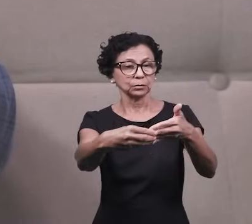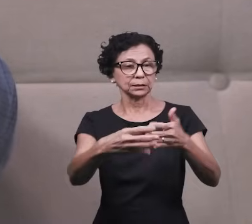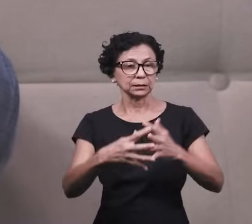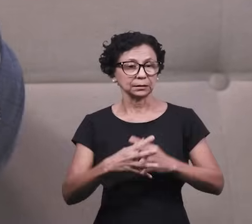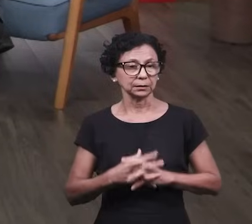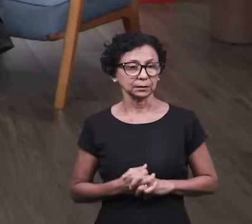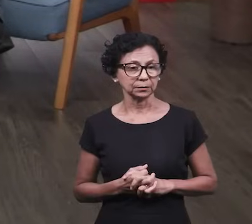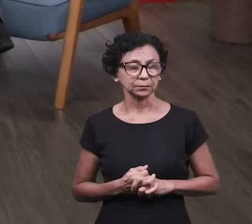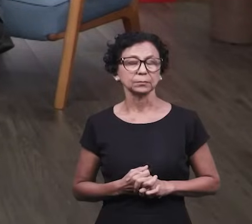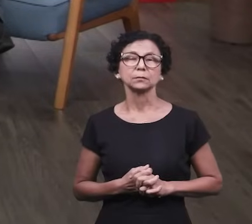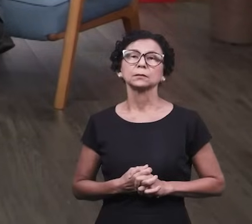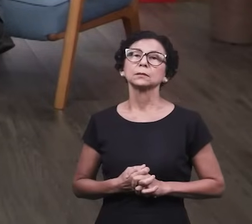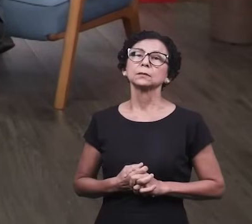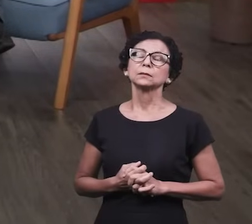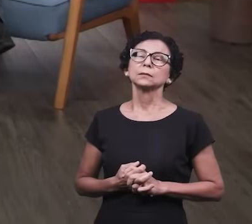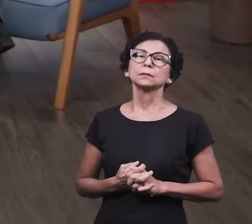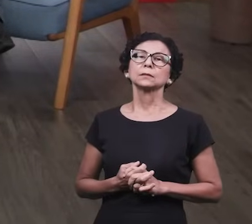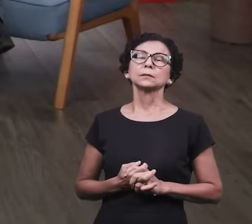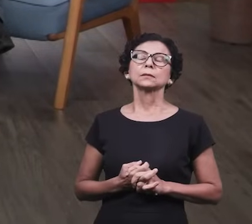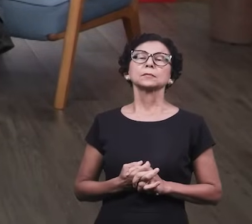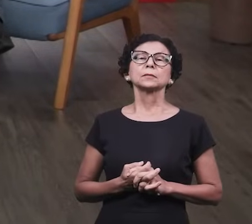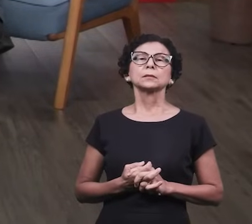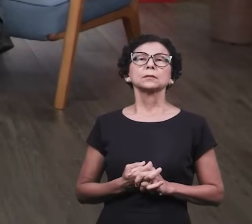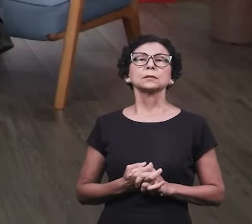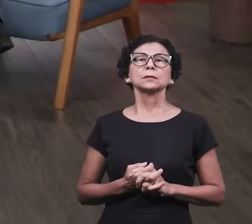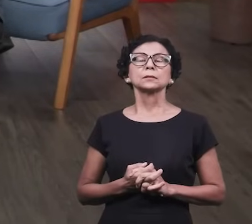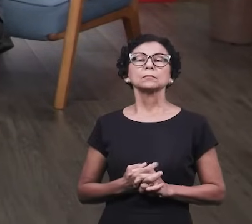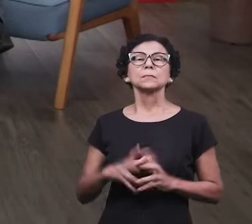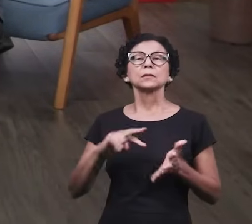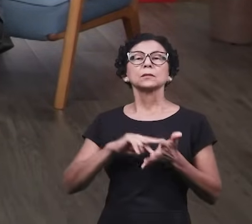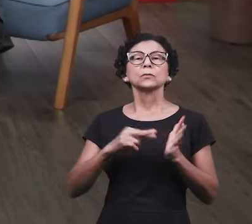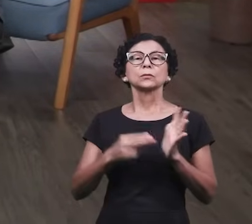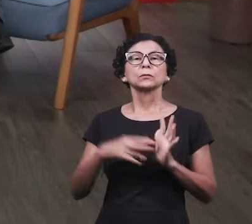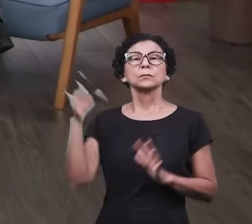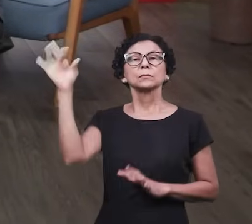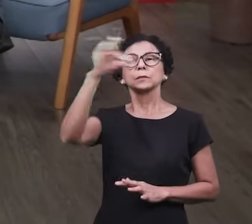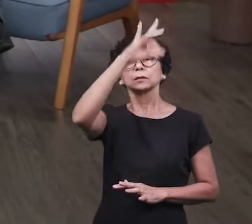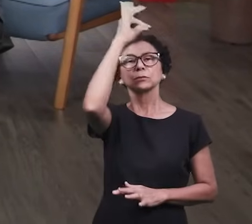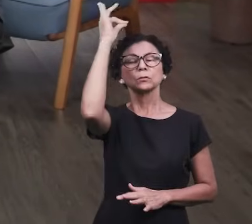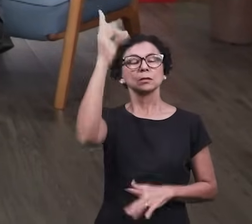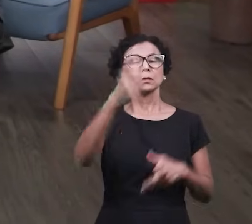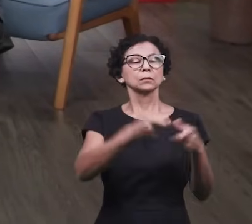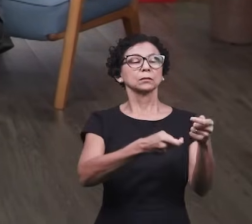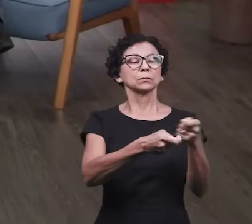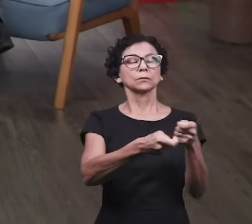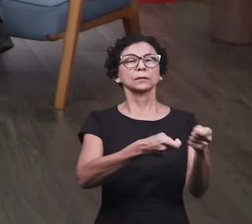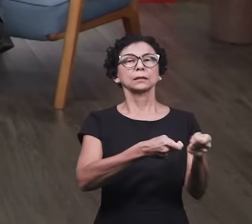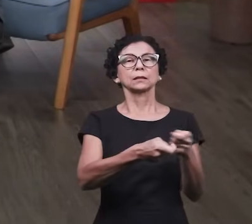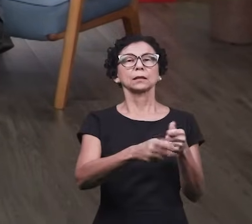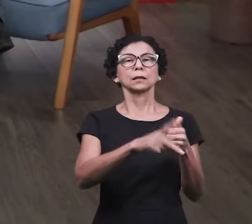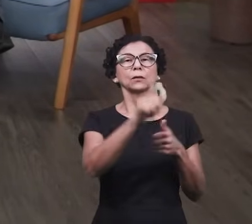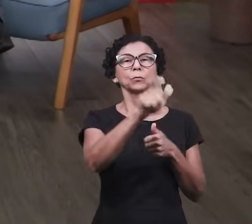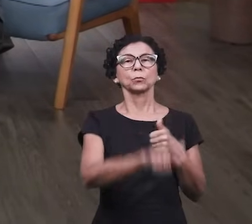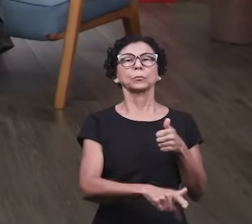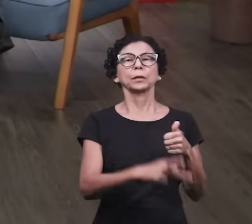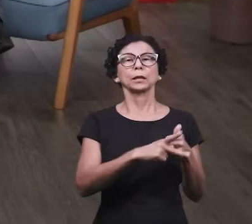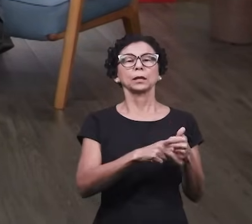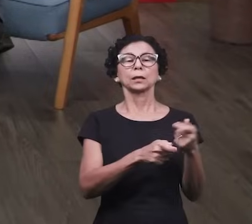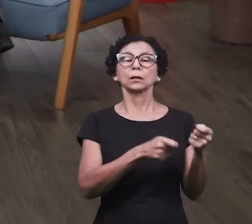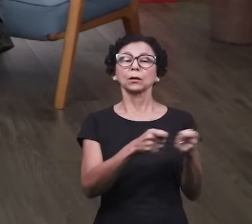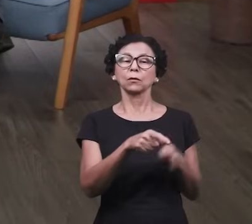respeito do Espírito Santo da vida dele, de Olha, Pedro, que ia governá-lo, que ia dirigir. Ele era uma